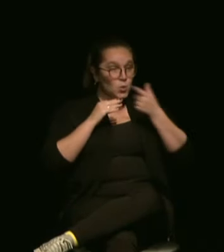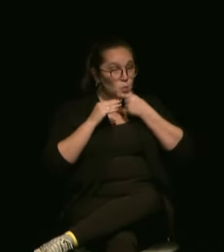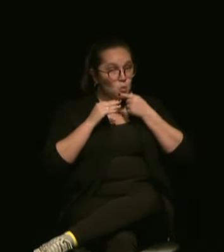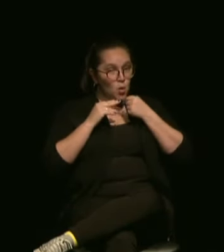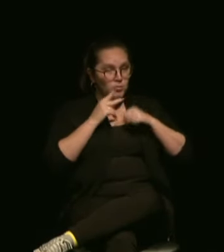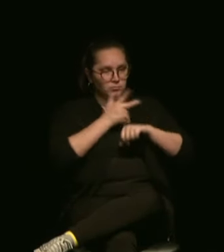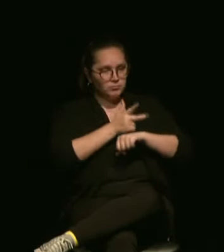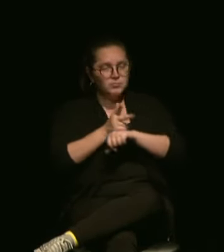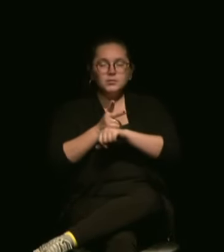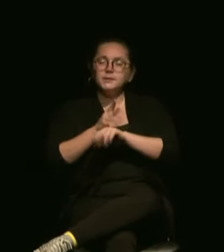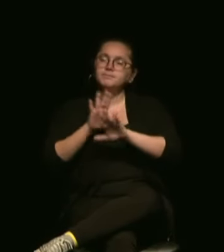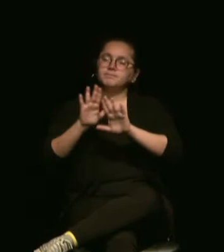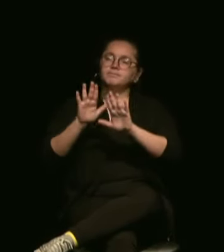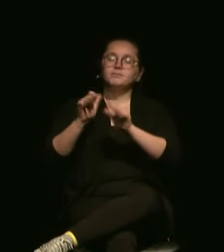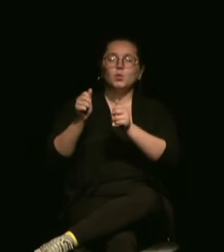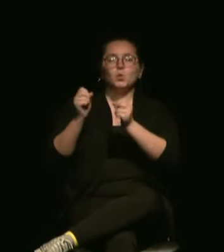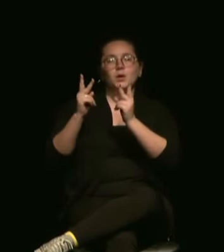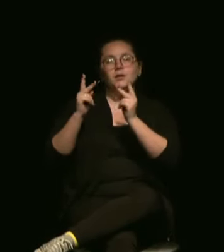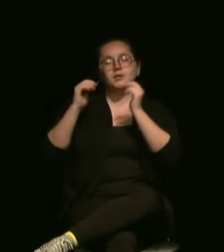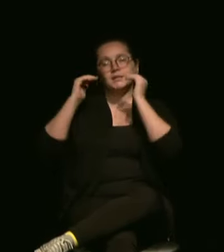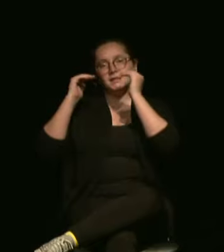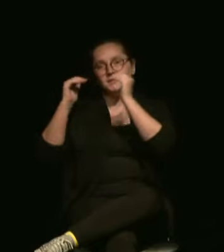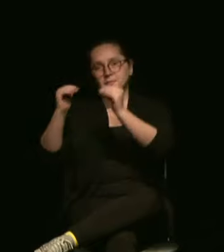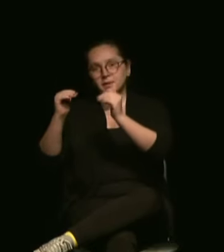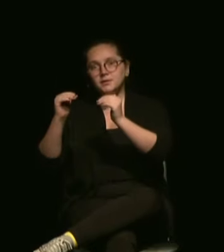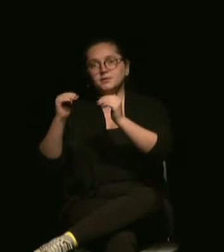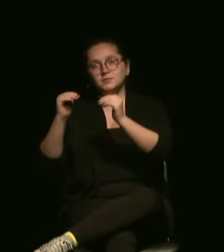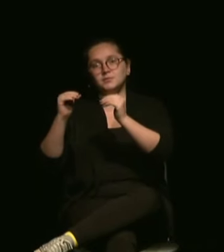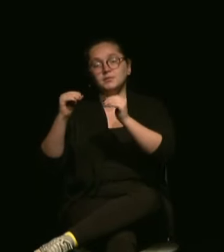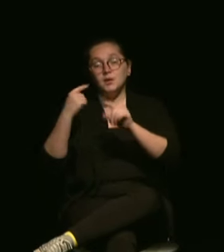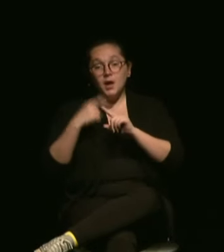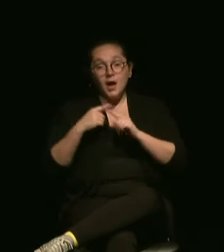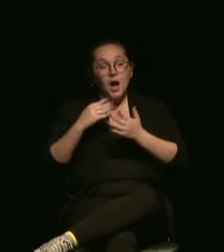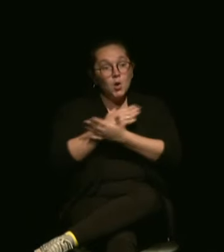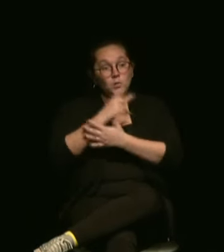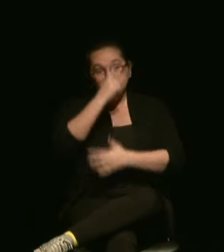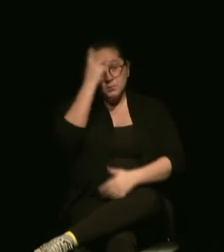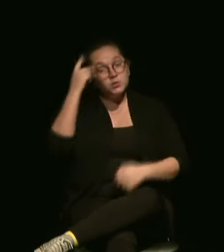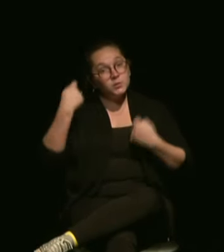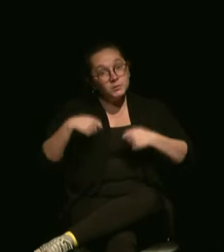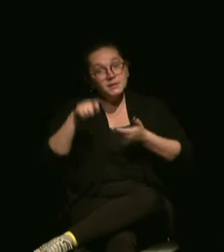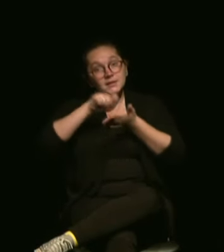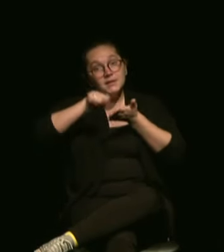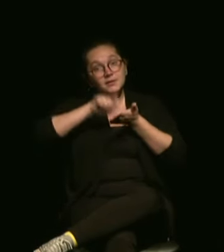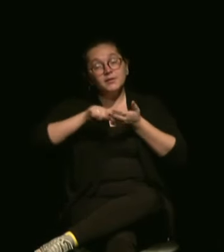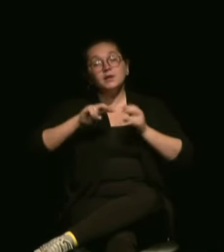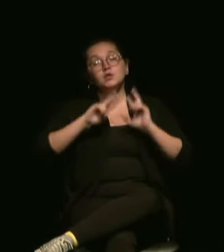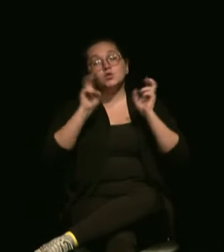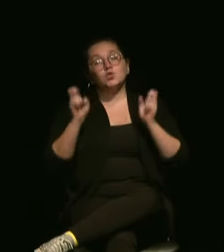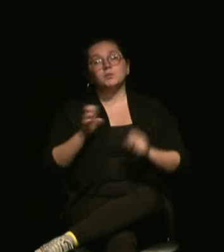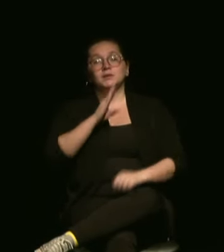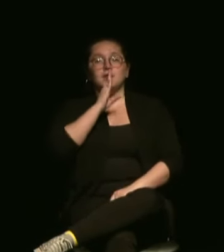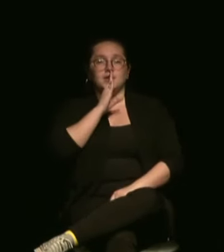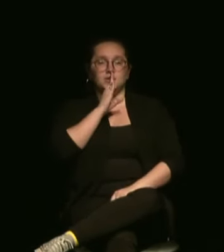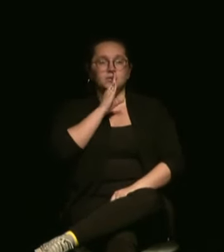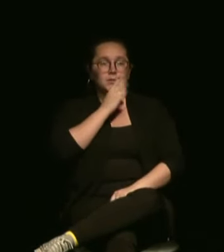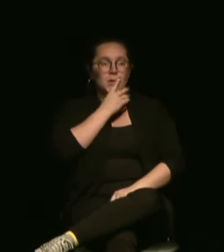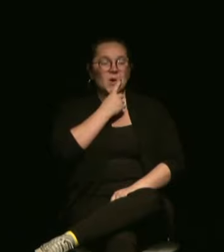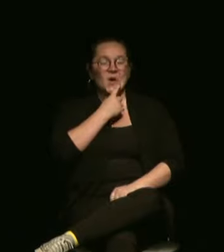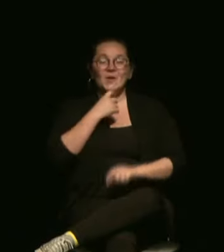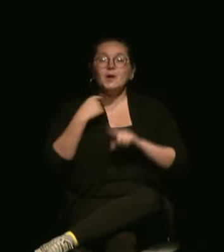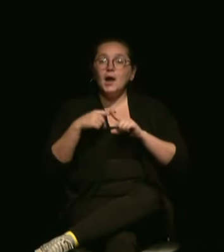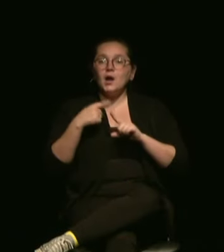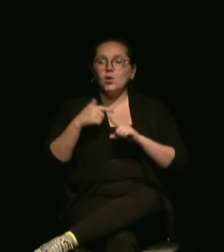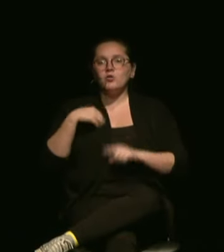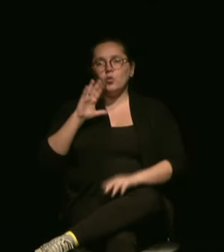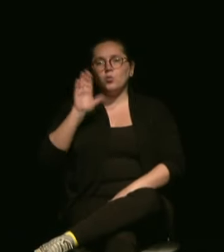dito. Ainda alguém precisa escrever sobre a importância do silêncio no cinema do Coutinho, que é um cinema tão falado. Eu vou